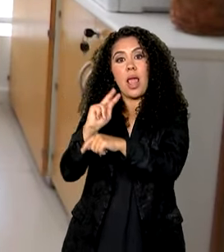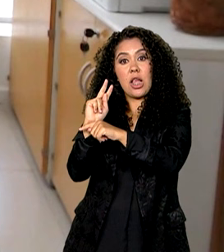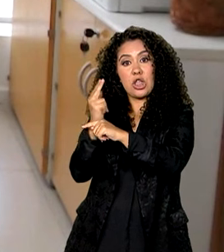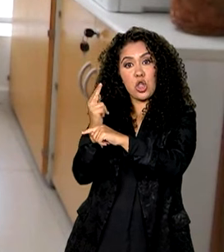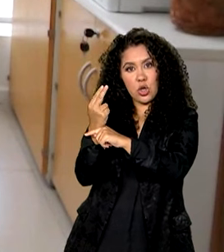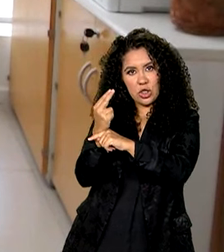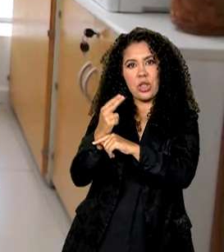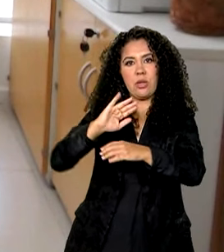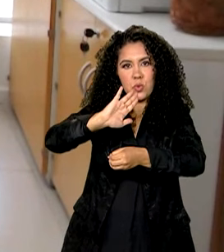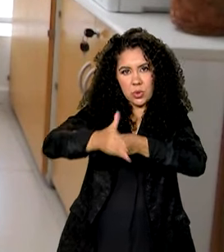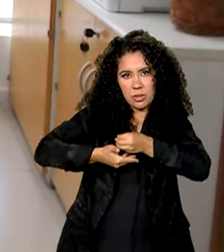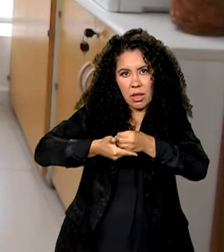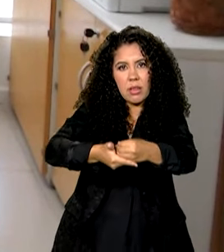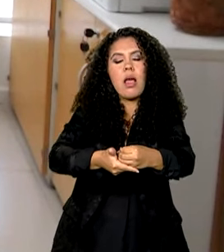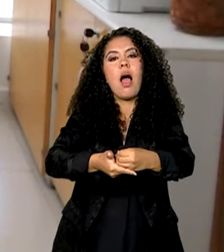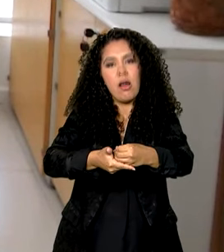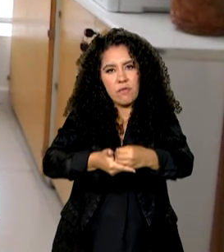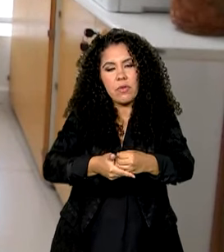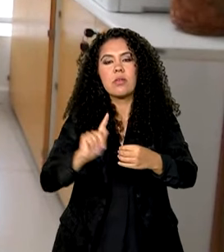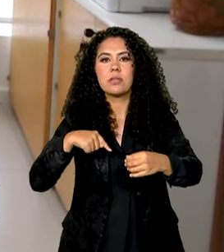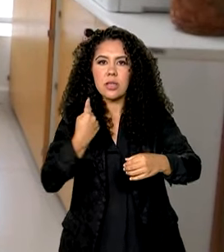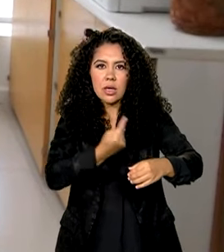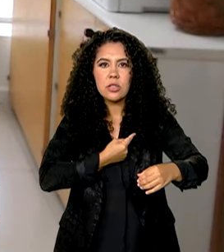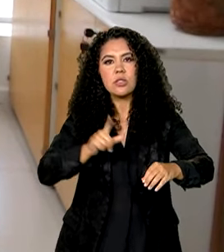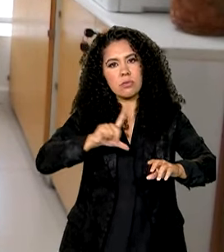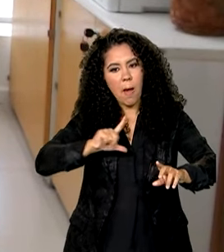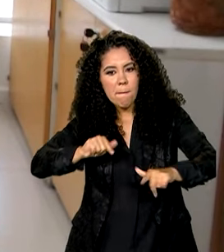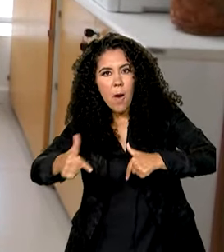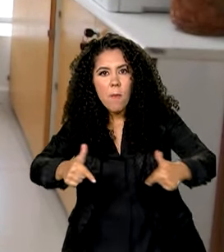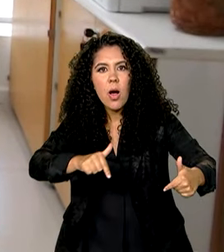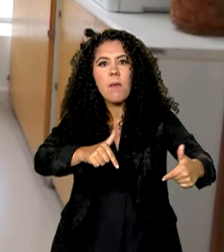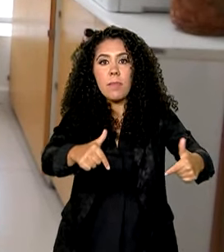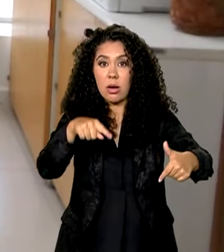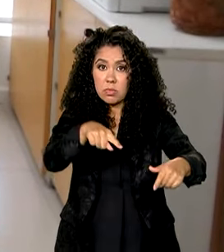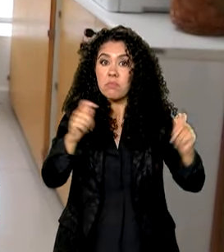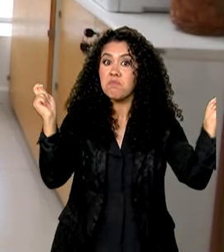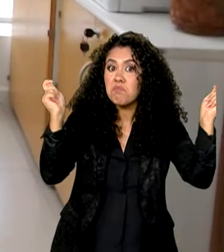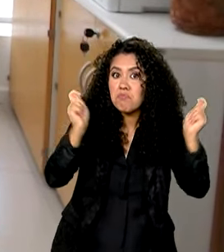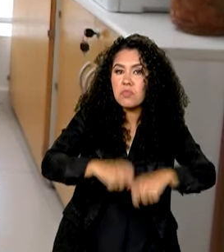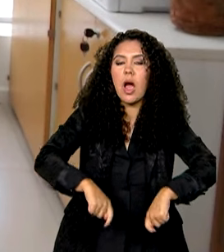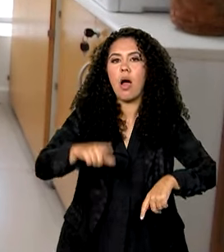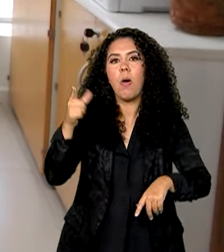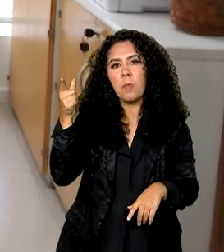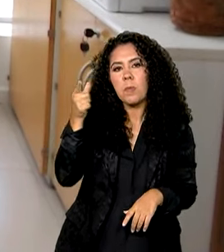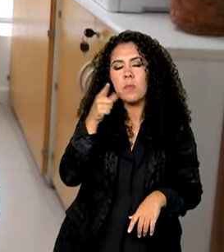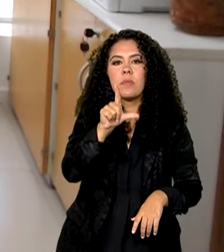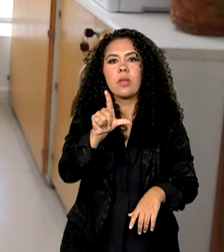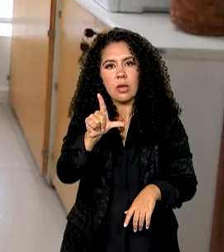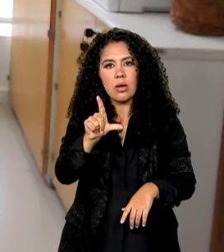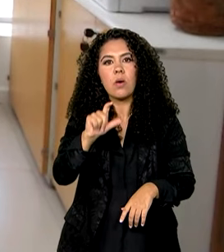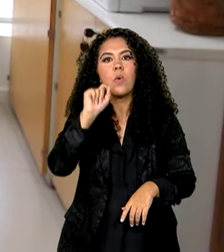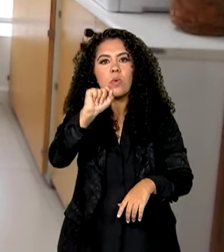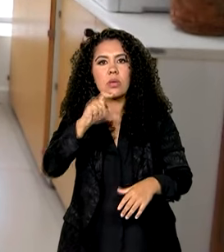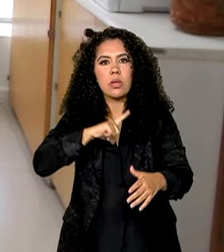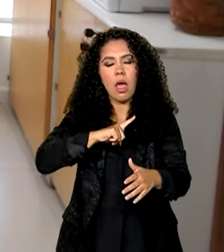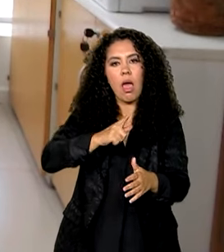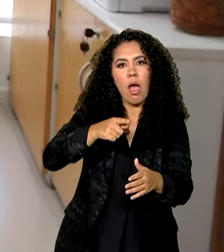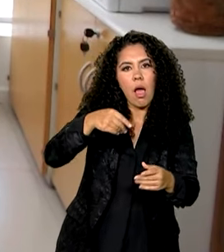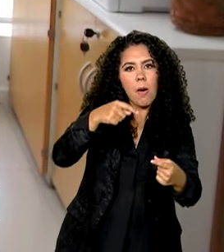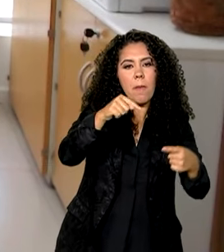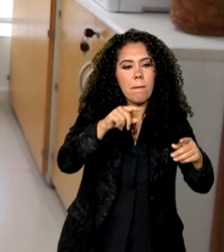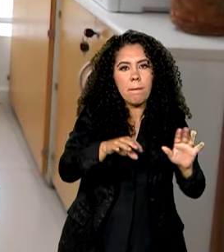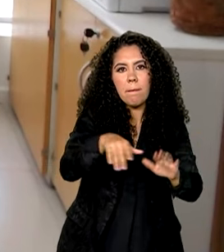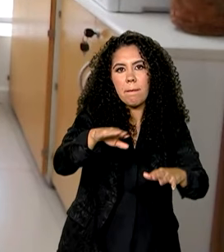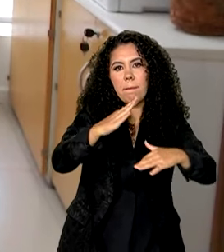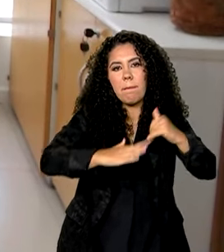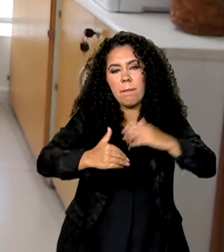estamos prospectando como essa cadeia do hidrogênio Verde ela pode alcançar eh segmentos produtivos eh de